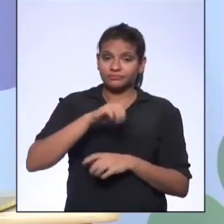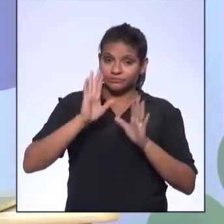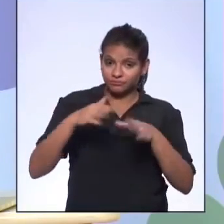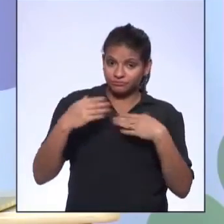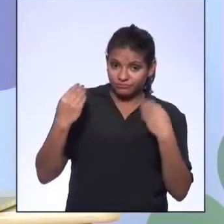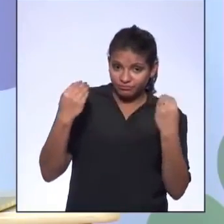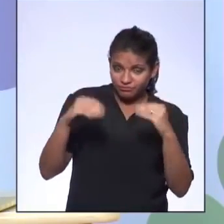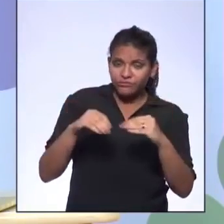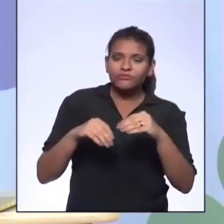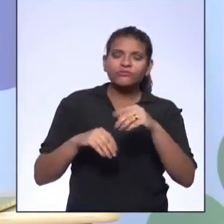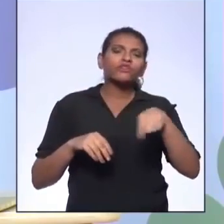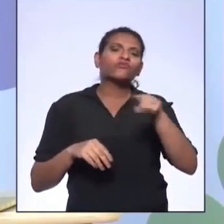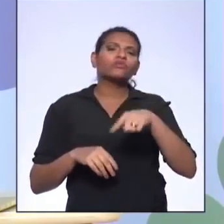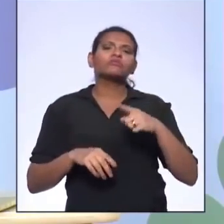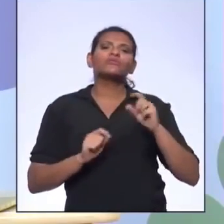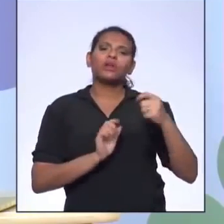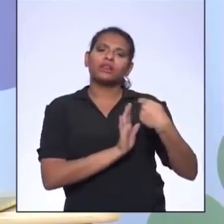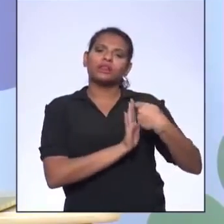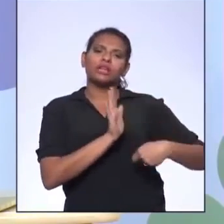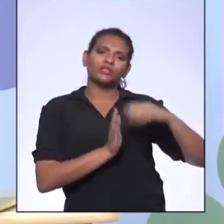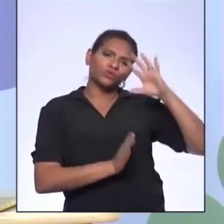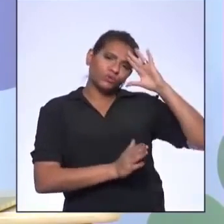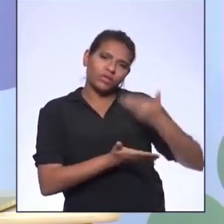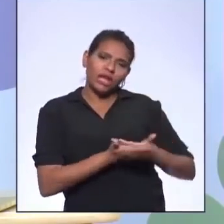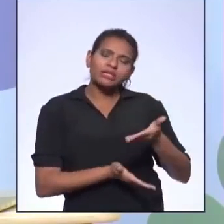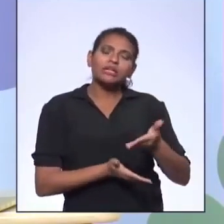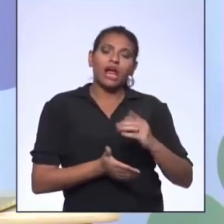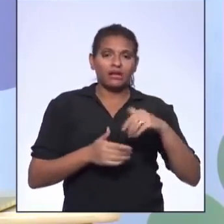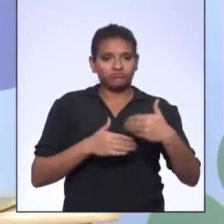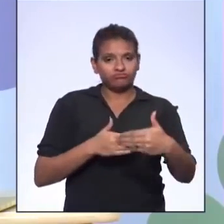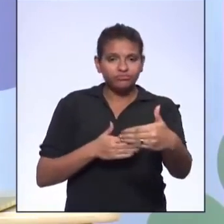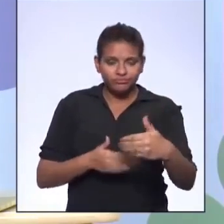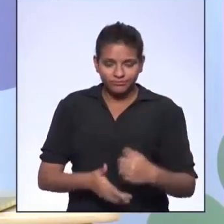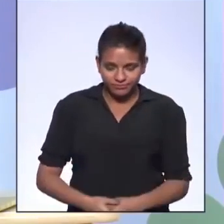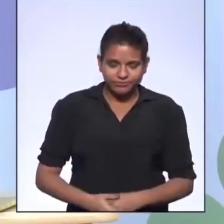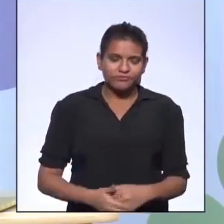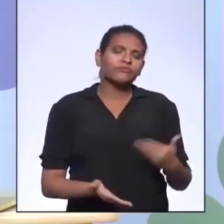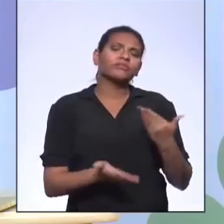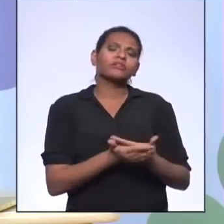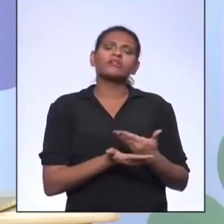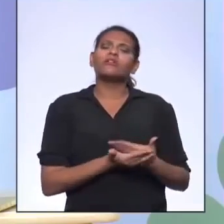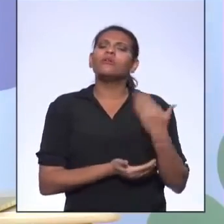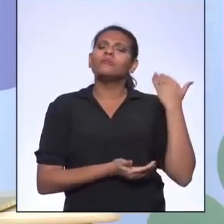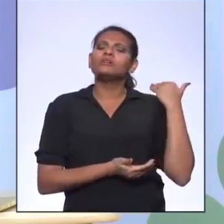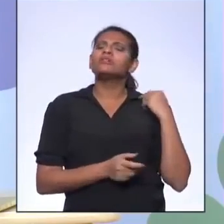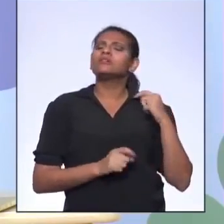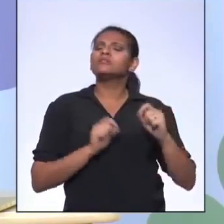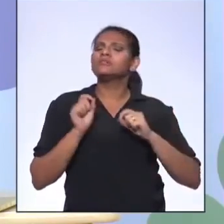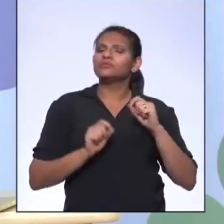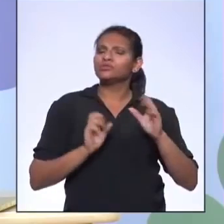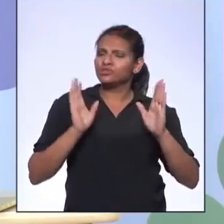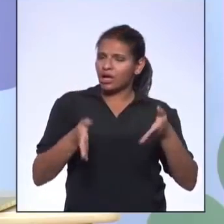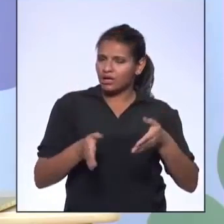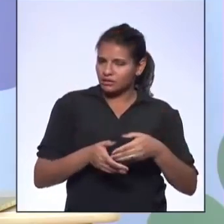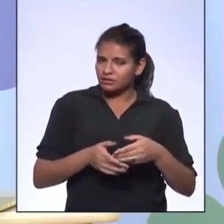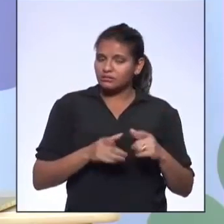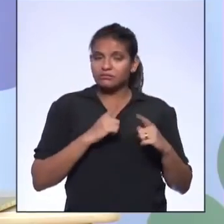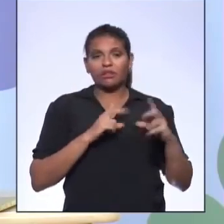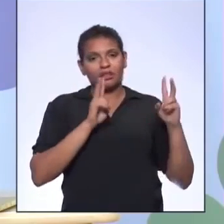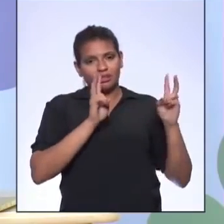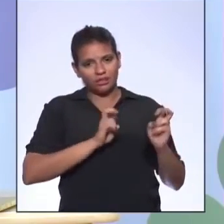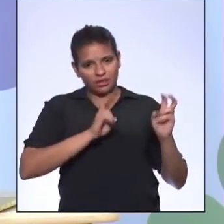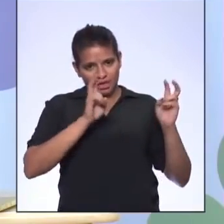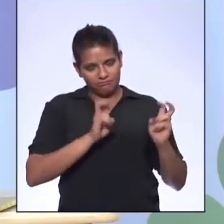teses e a partir daí a gente continua. O que a gente trabalhou a aula passada? O tema, que já estava definido, né, que era